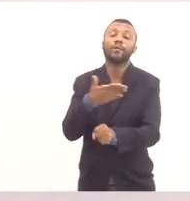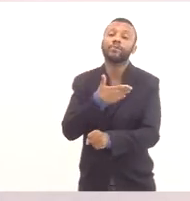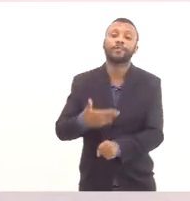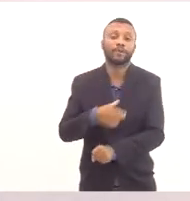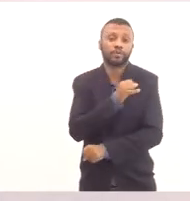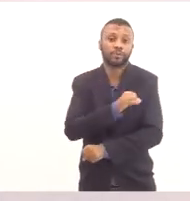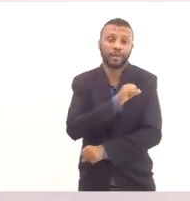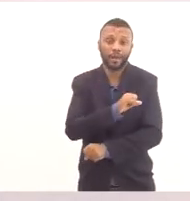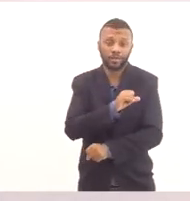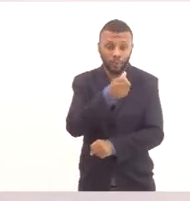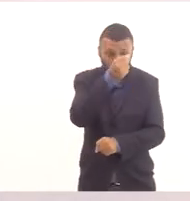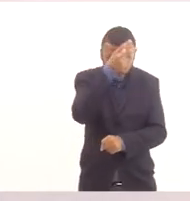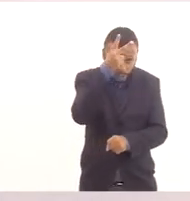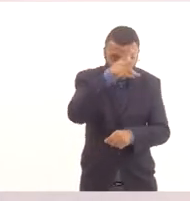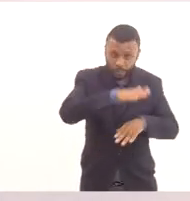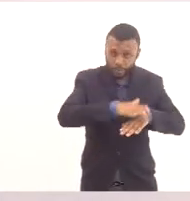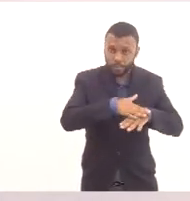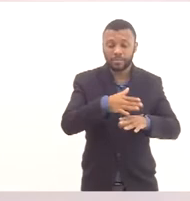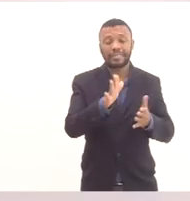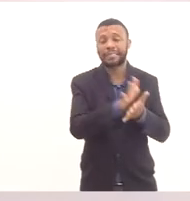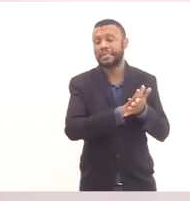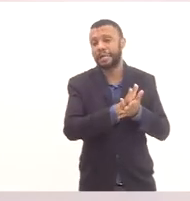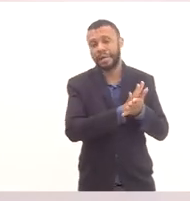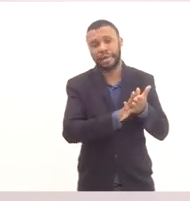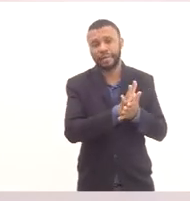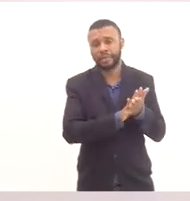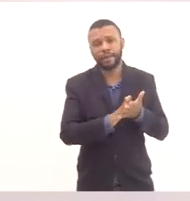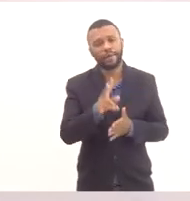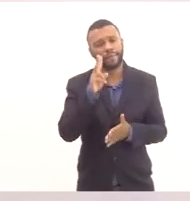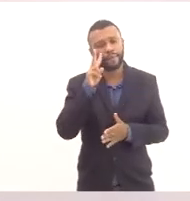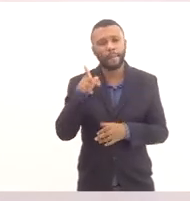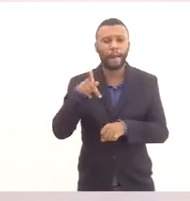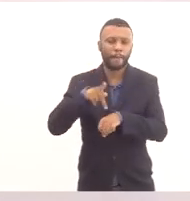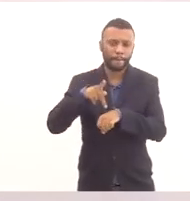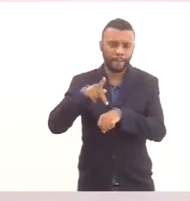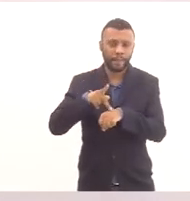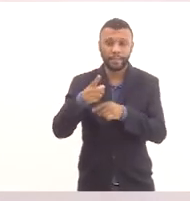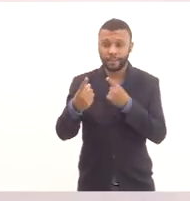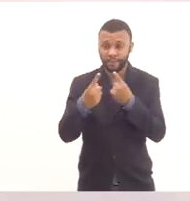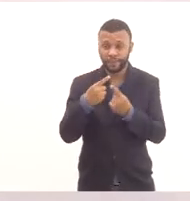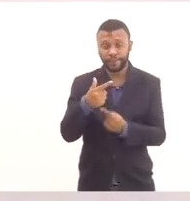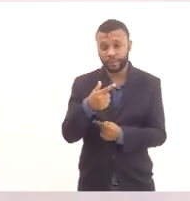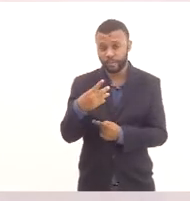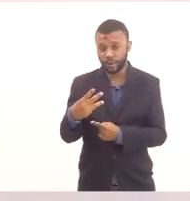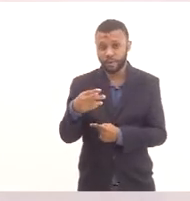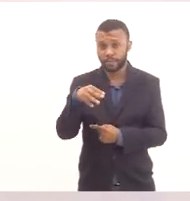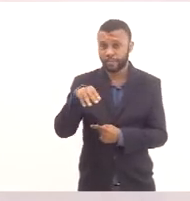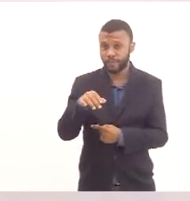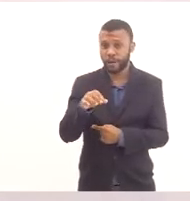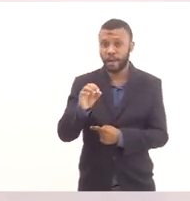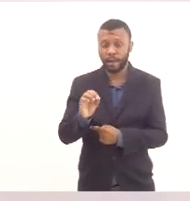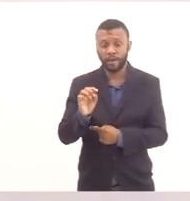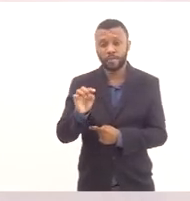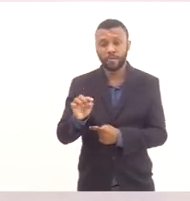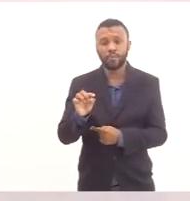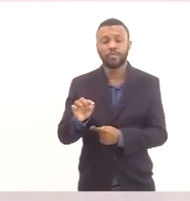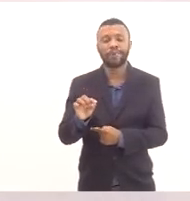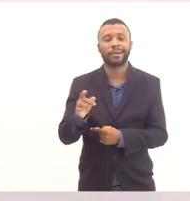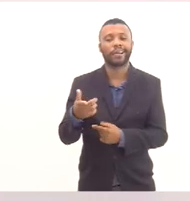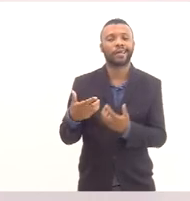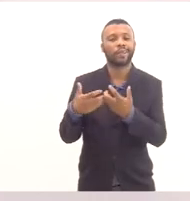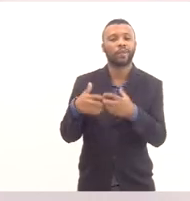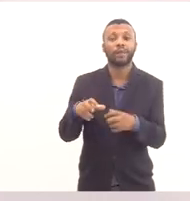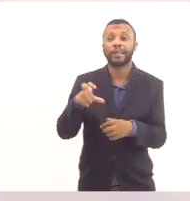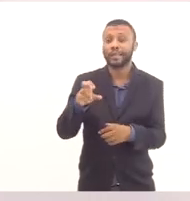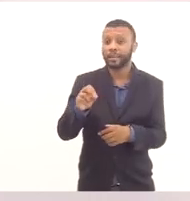obra Municipal então assim aí eu vi uma pedra na 24 de Maio que ela continua sol O que é uma pedra de mais de